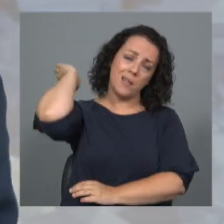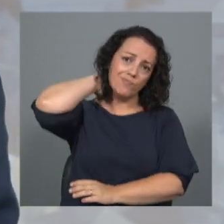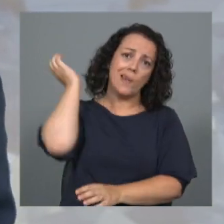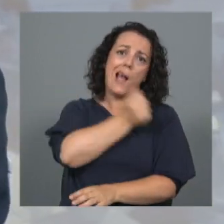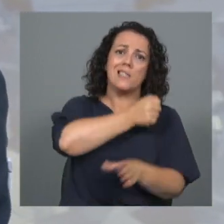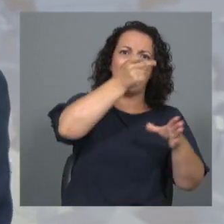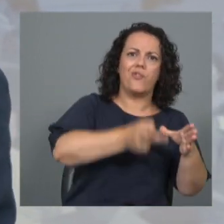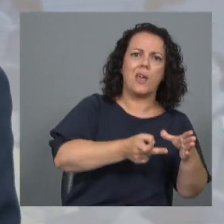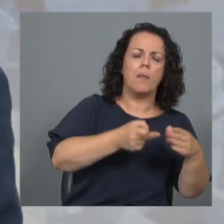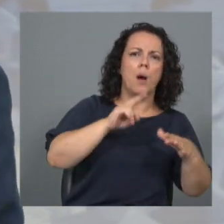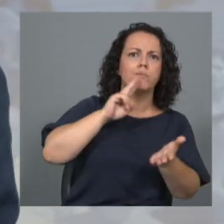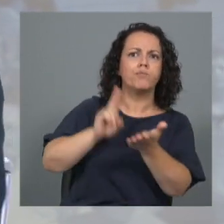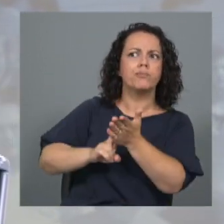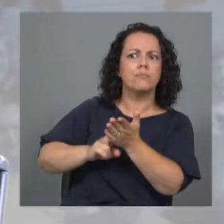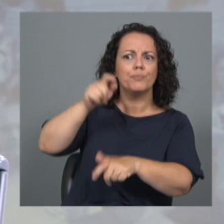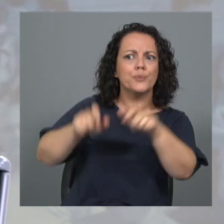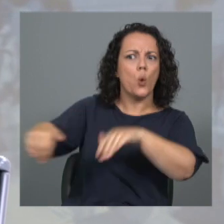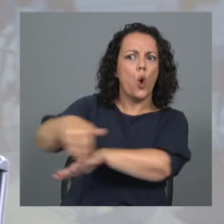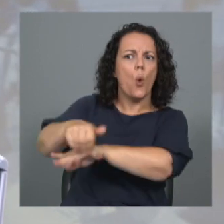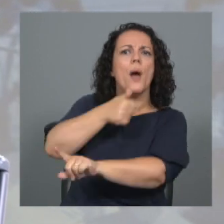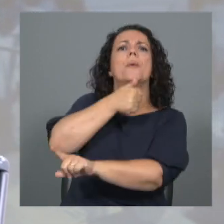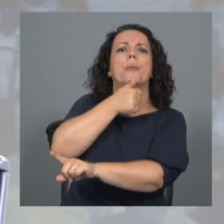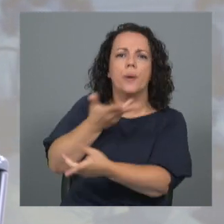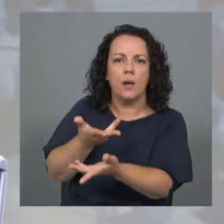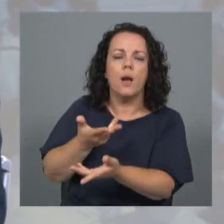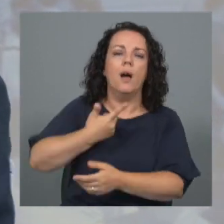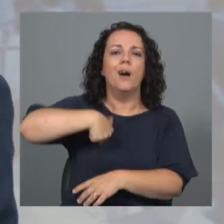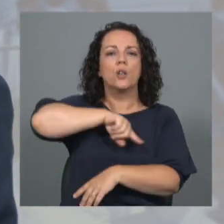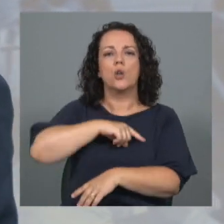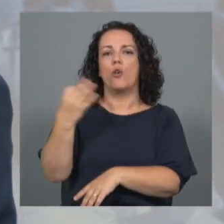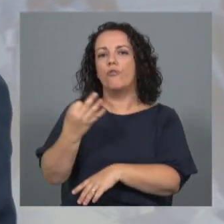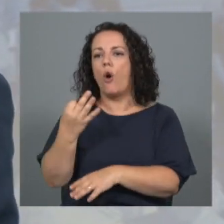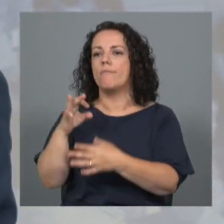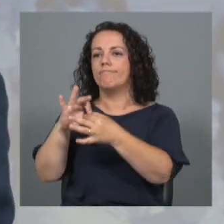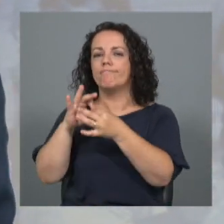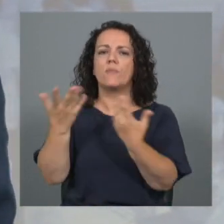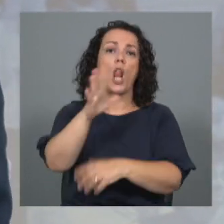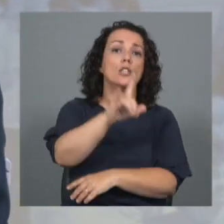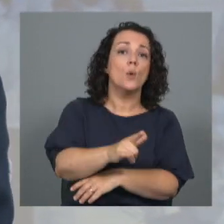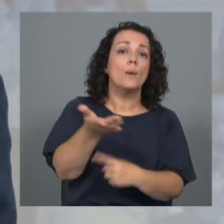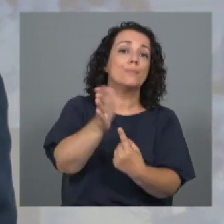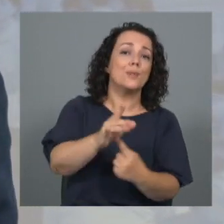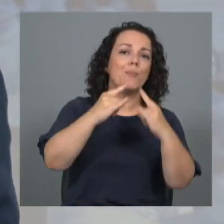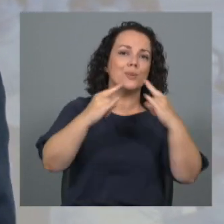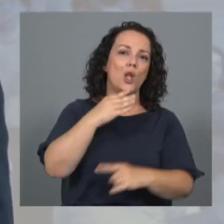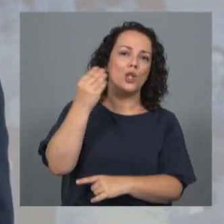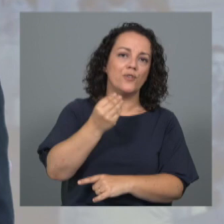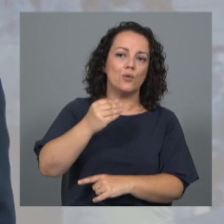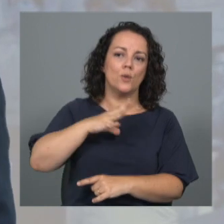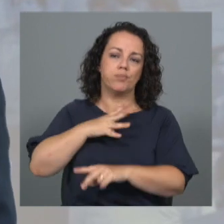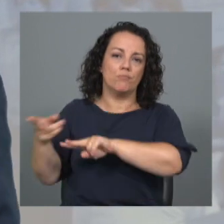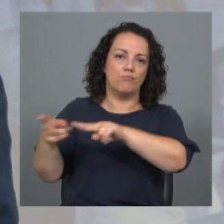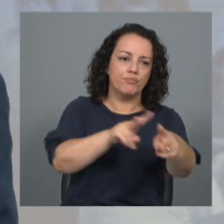e criativamente encontrar, recorrer a pousadas da juventude, como foi o caso de Lisboa. A maior parte foram